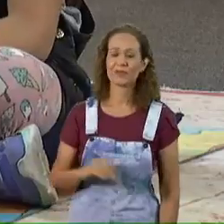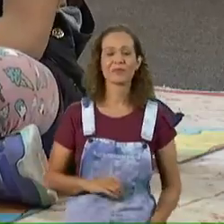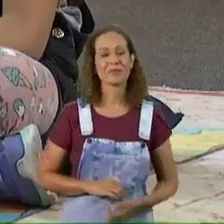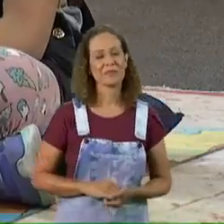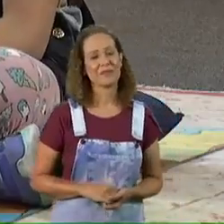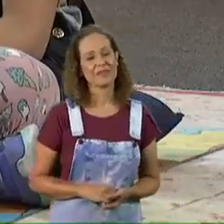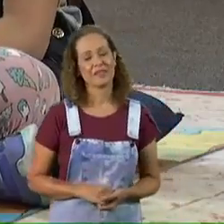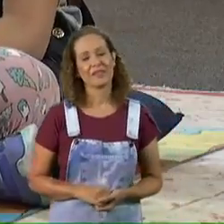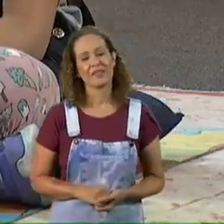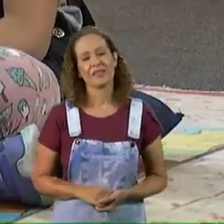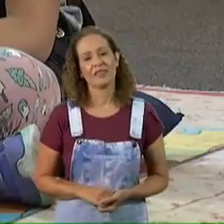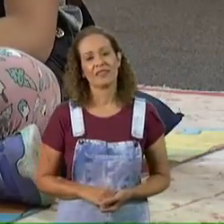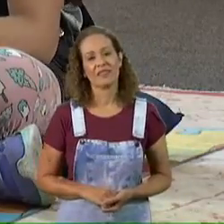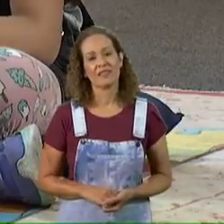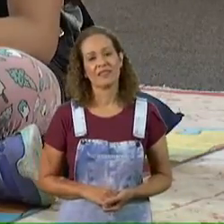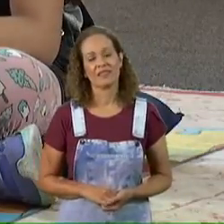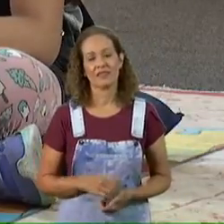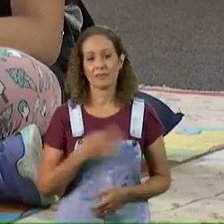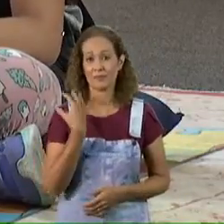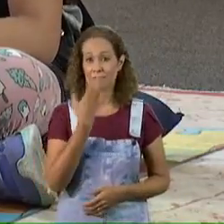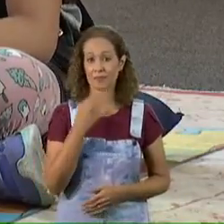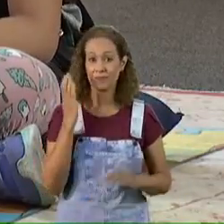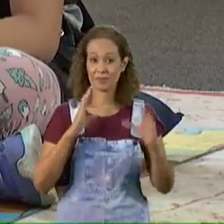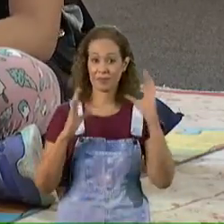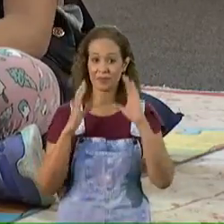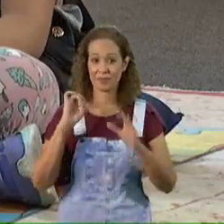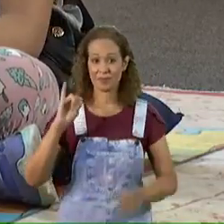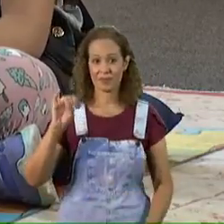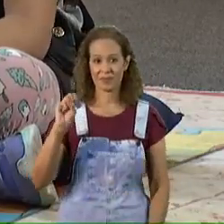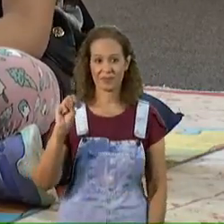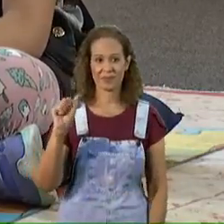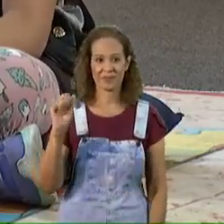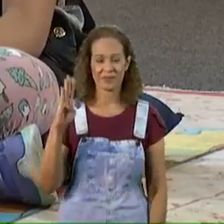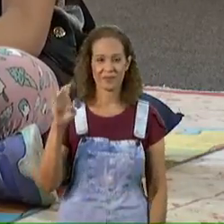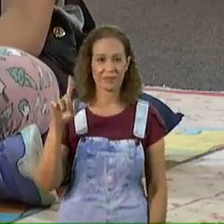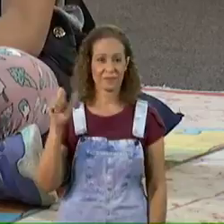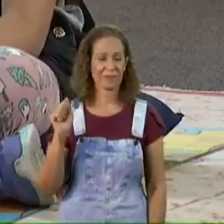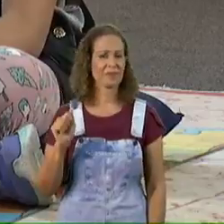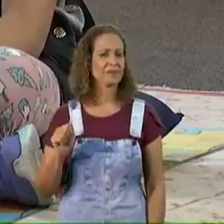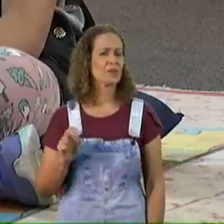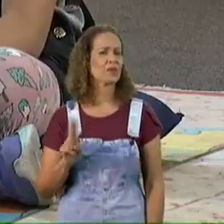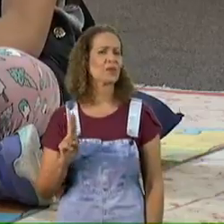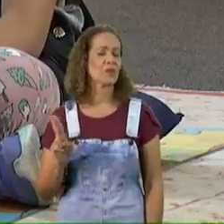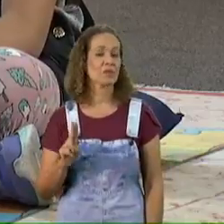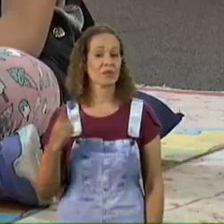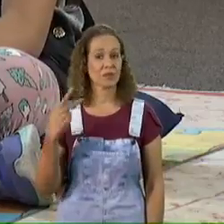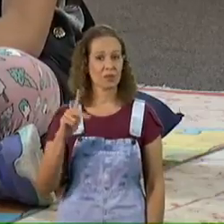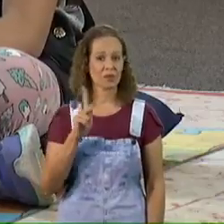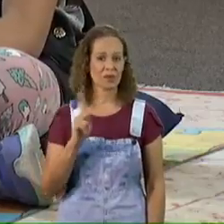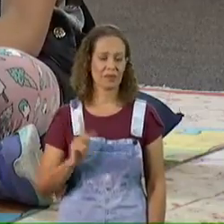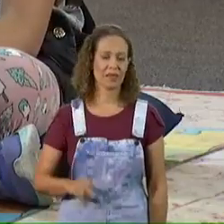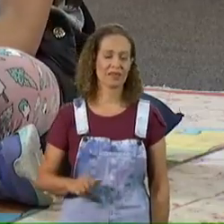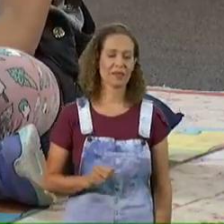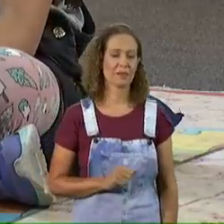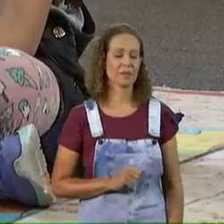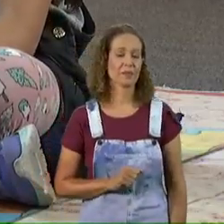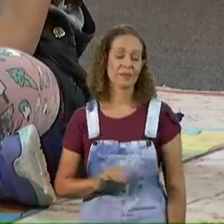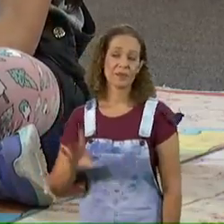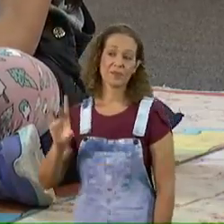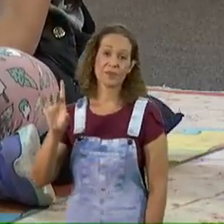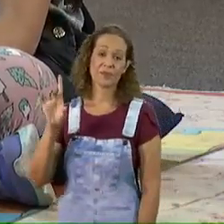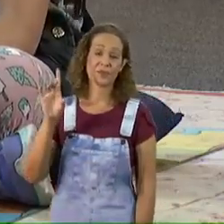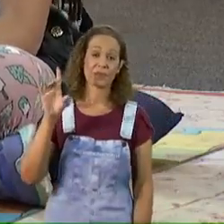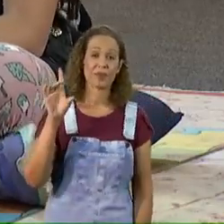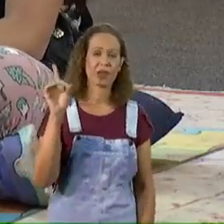Vou cantar uma música da Isadora Pompeu. Pode. Chama Sua Paz. Amém. Deus, me leve pra